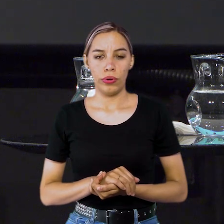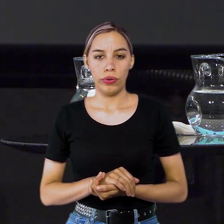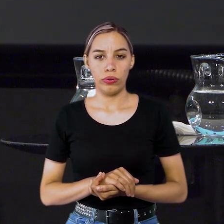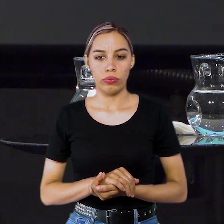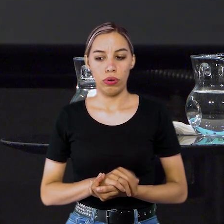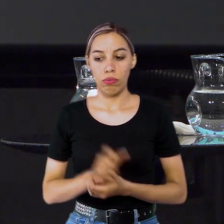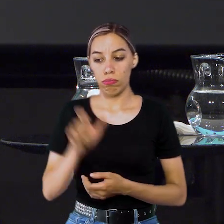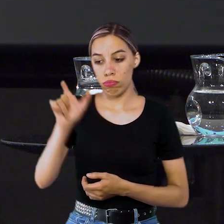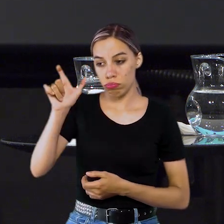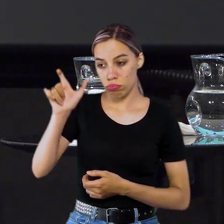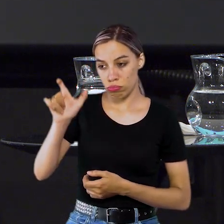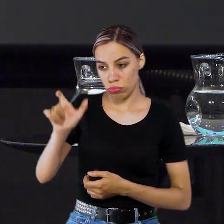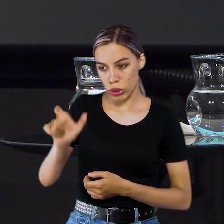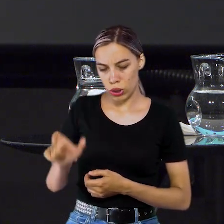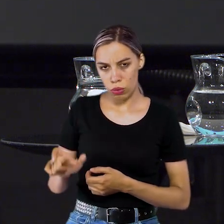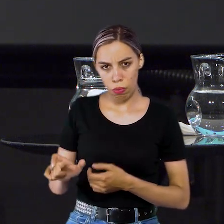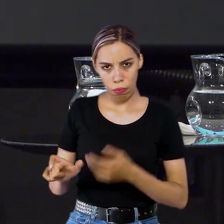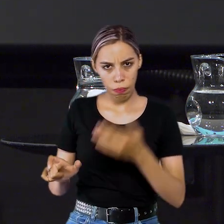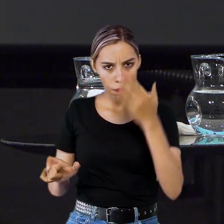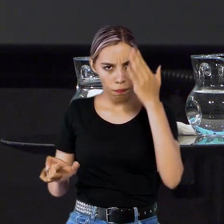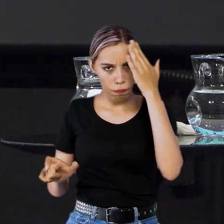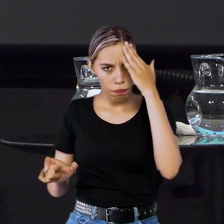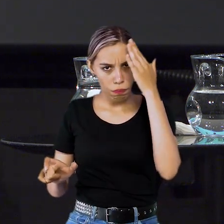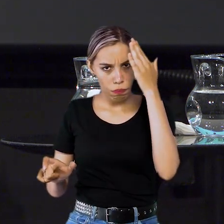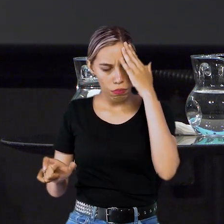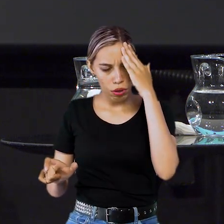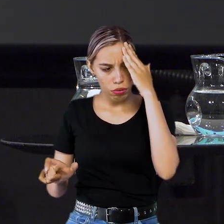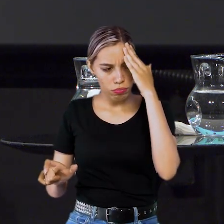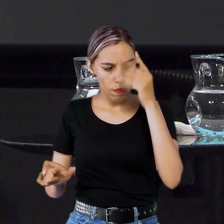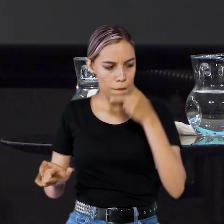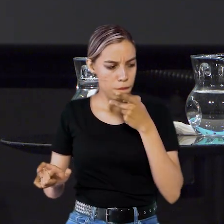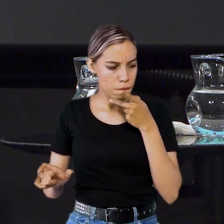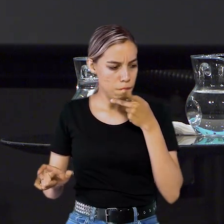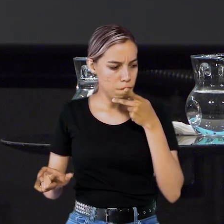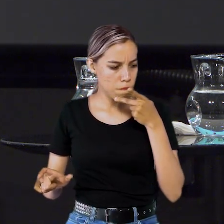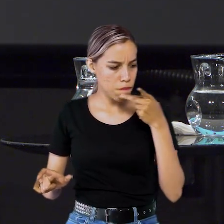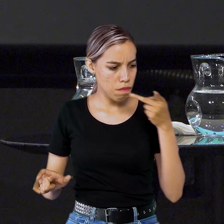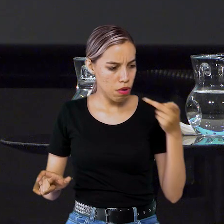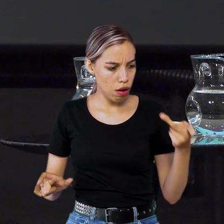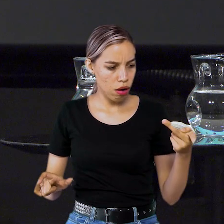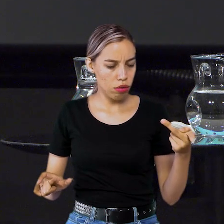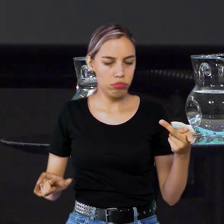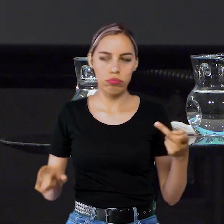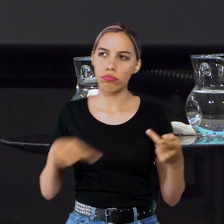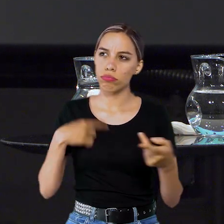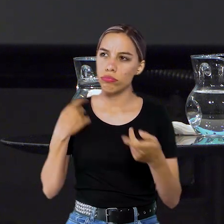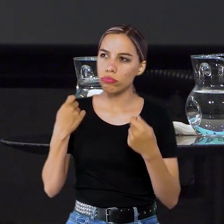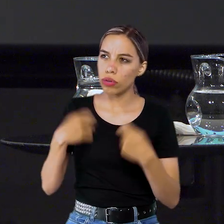das falas, né? De saber ouvir, saber escutar, ter paciência